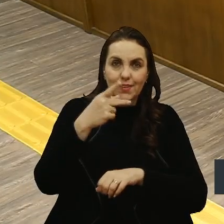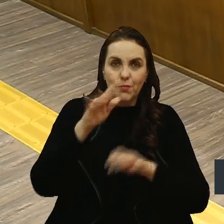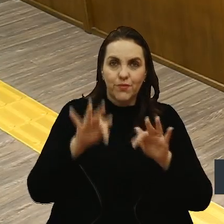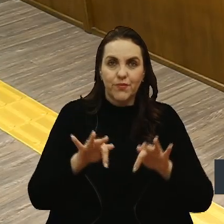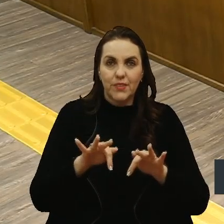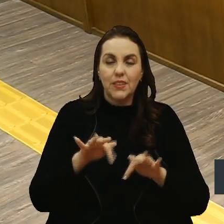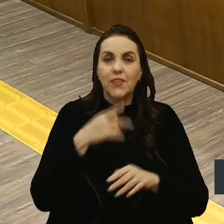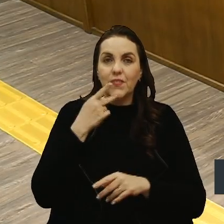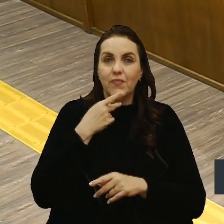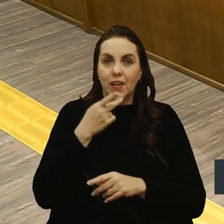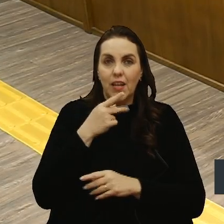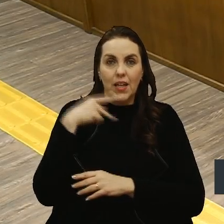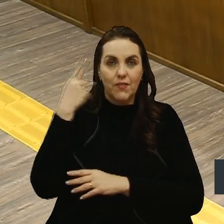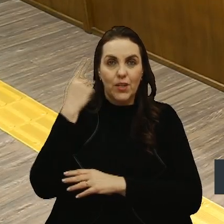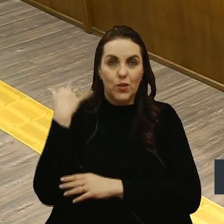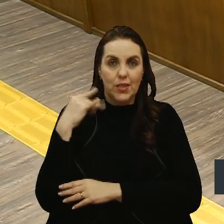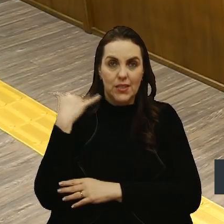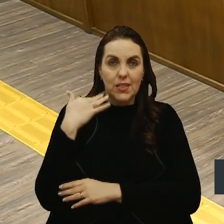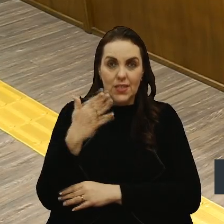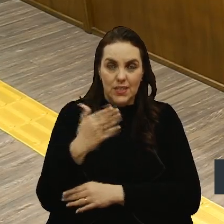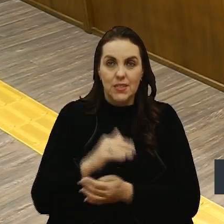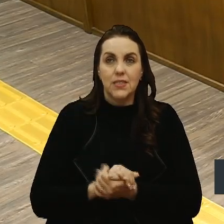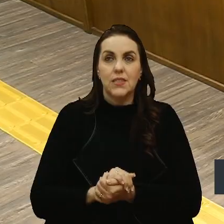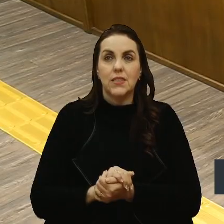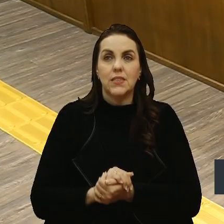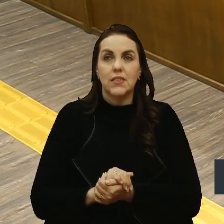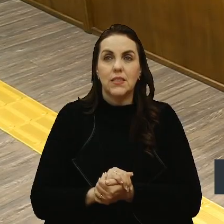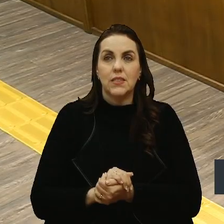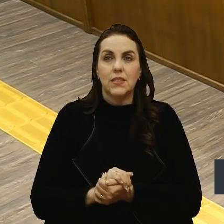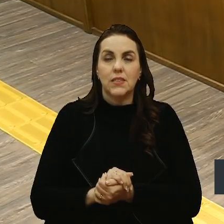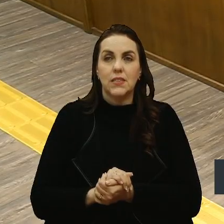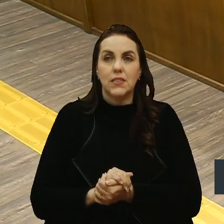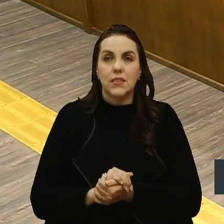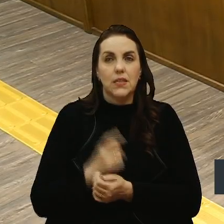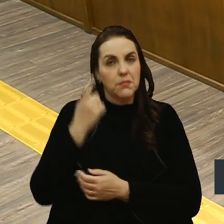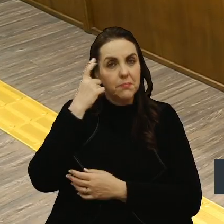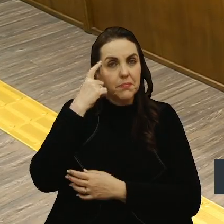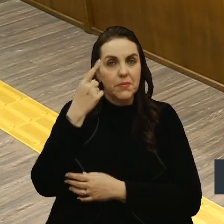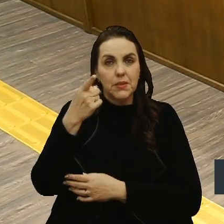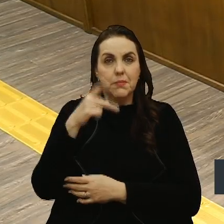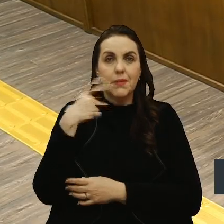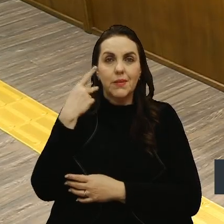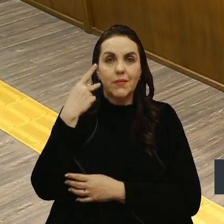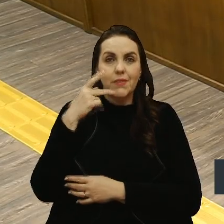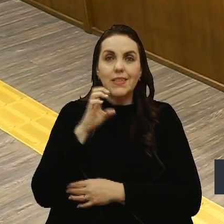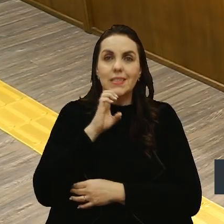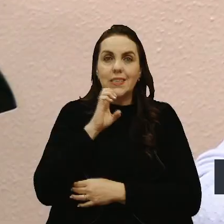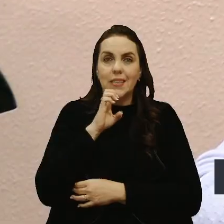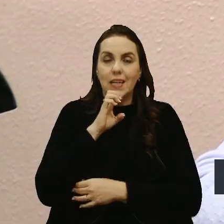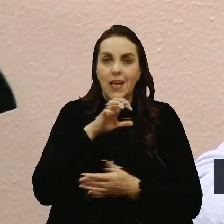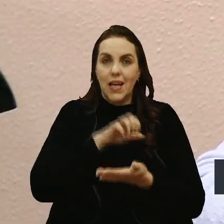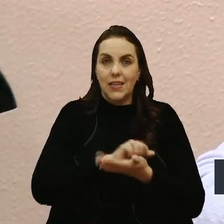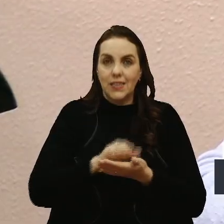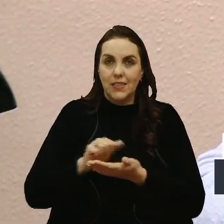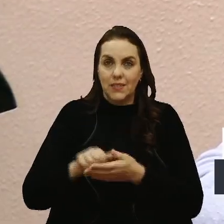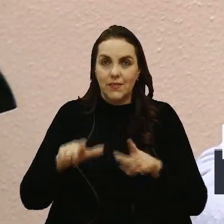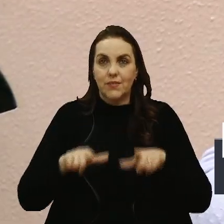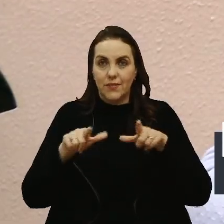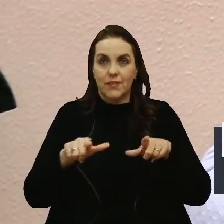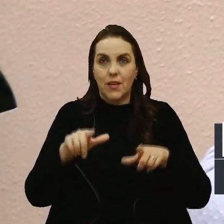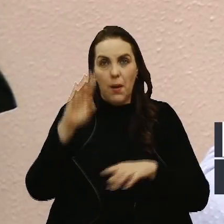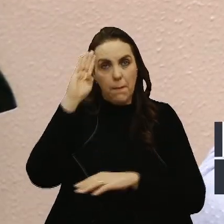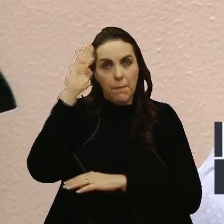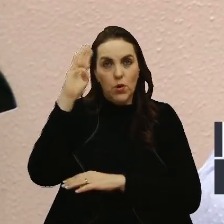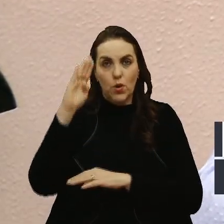dizer, vereadora Andressa e na linha da vereadora Estela, que a regularização fundiária ela é prioridade para